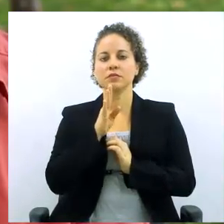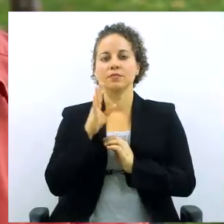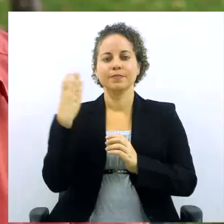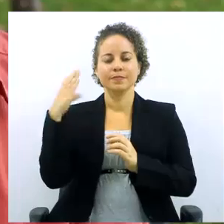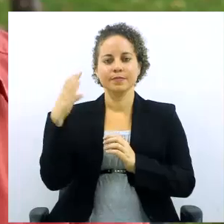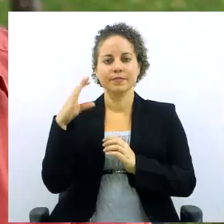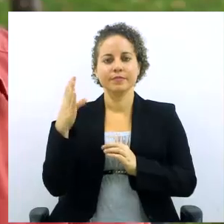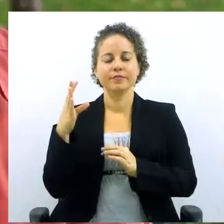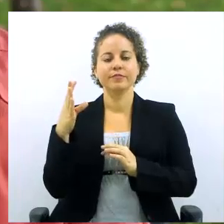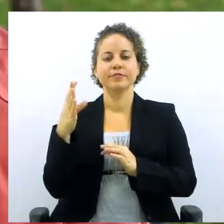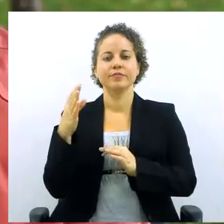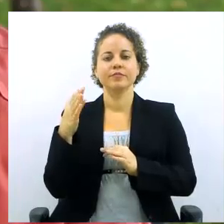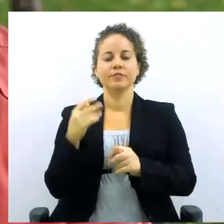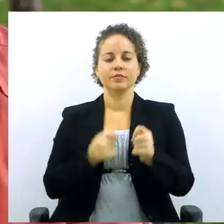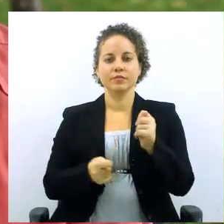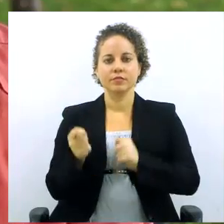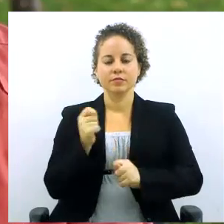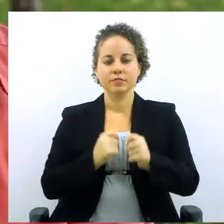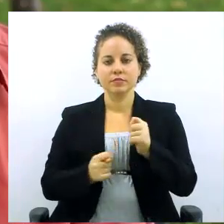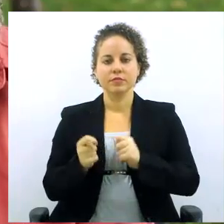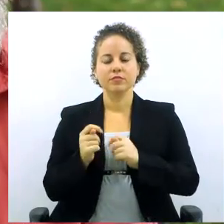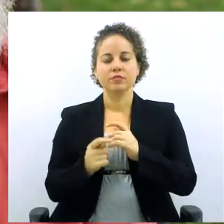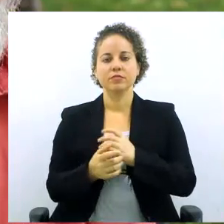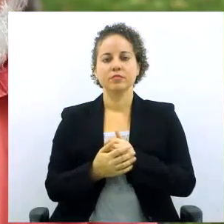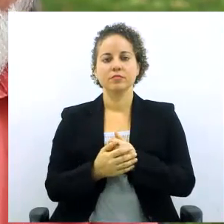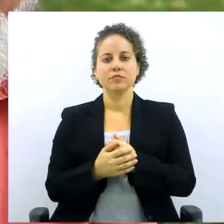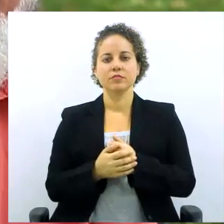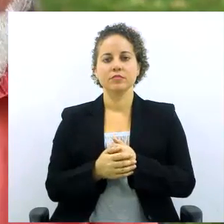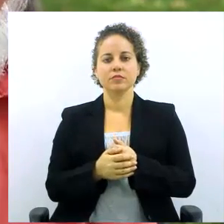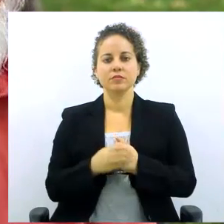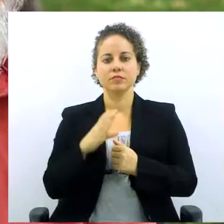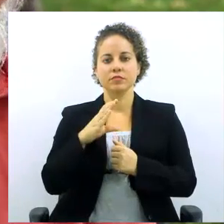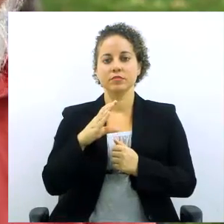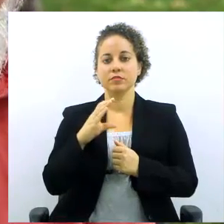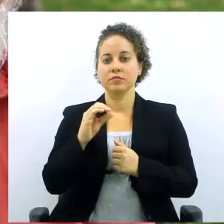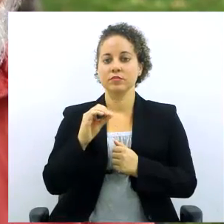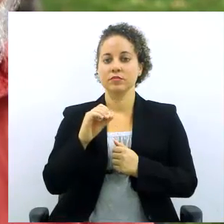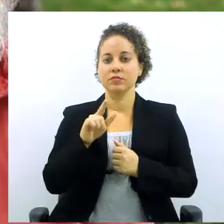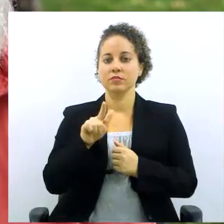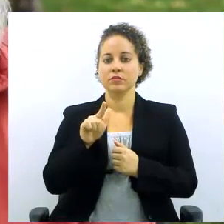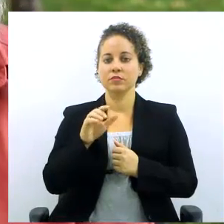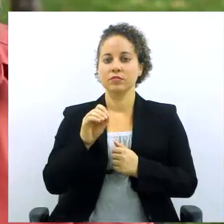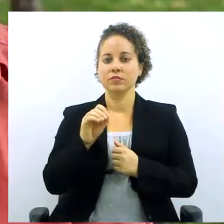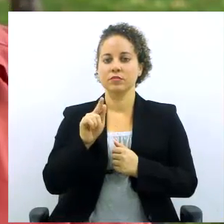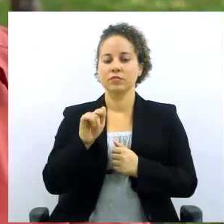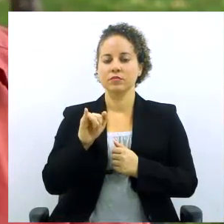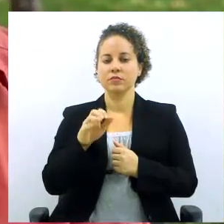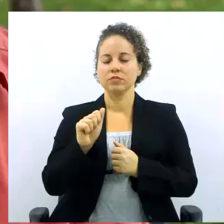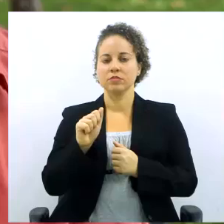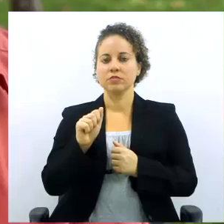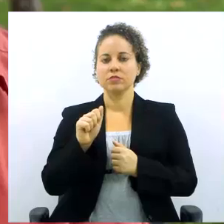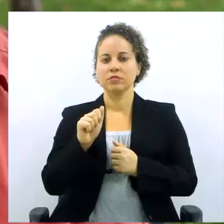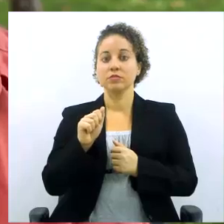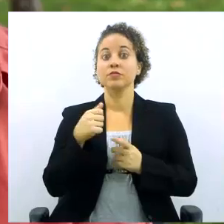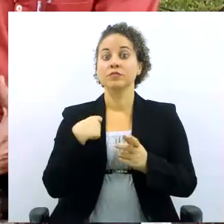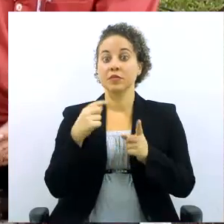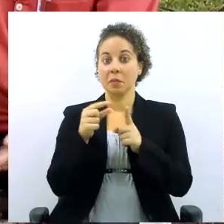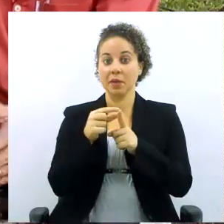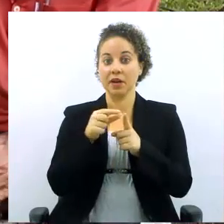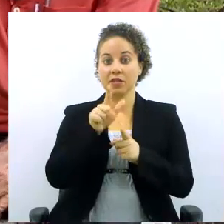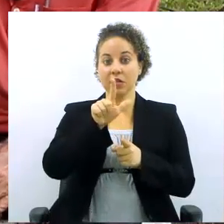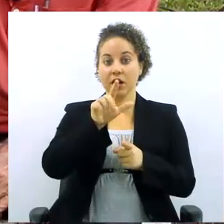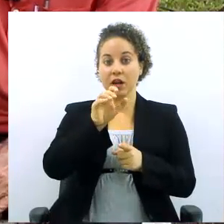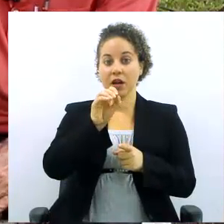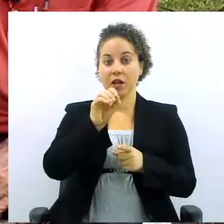ciência econômica, né? E a ecologia, ela já tem a palavra logia, né?